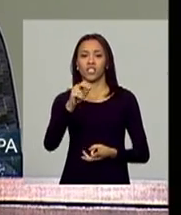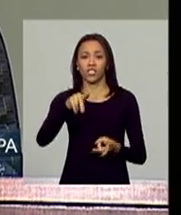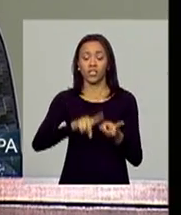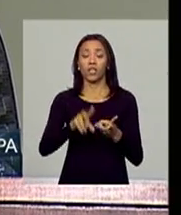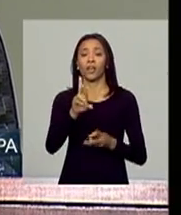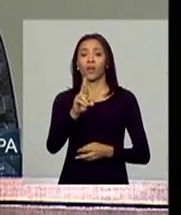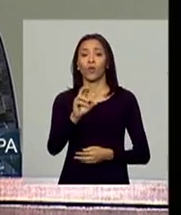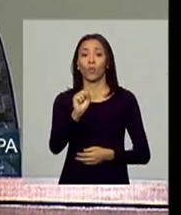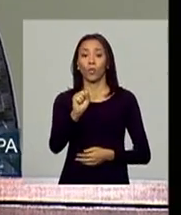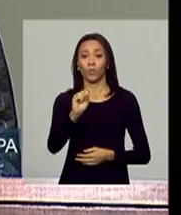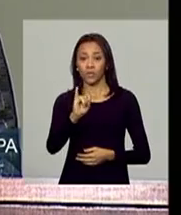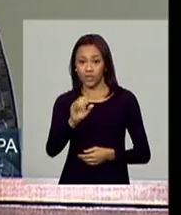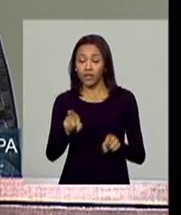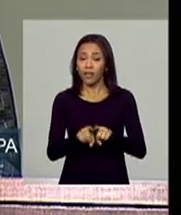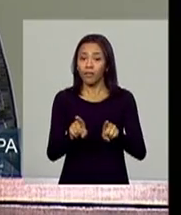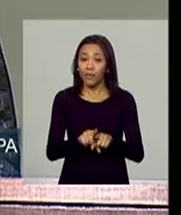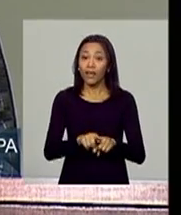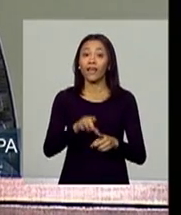África do Sul,